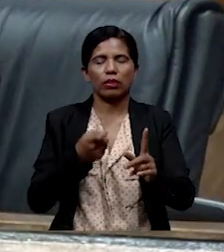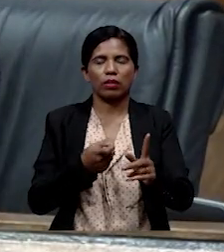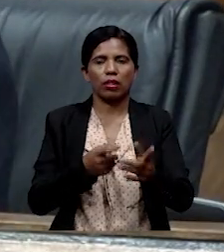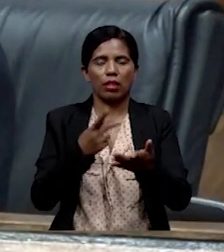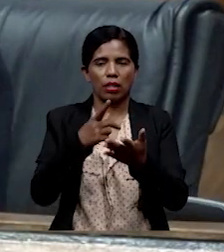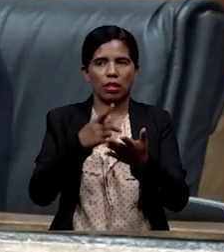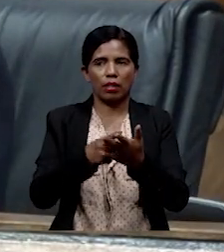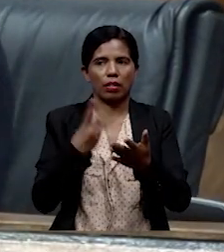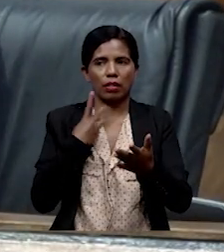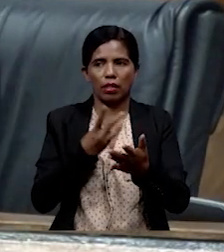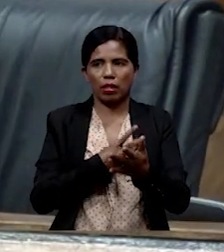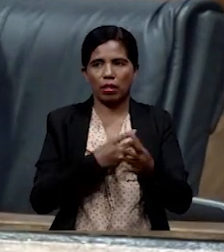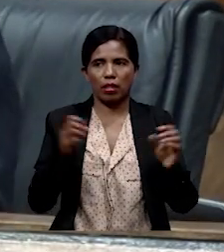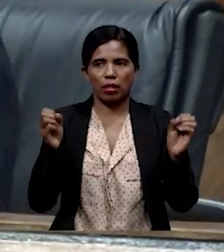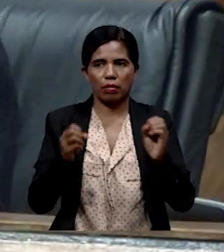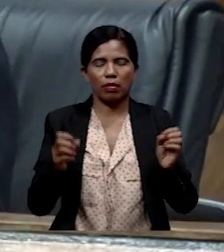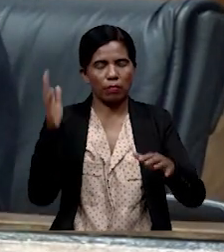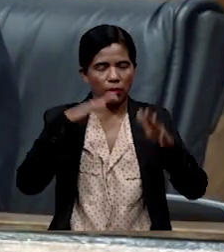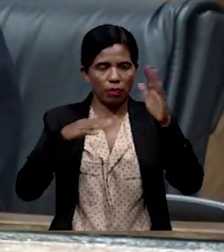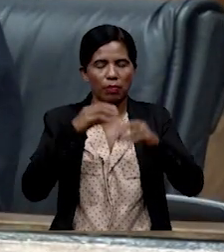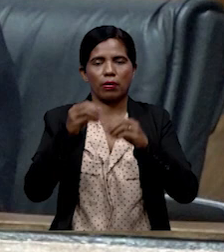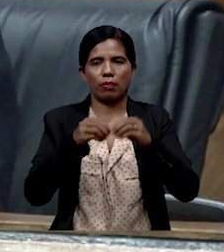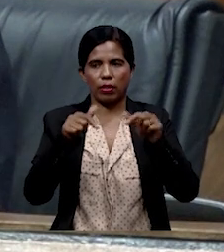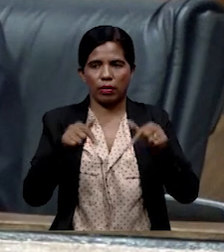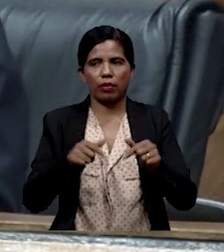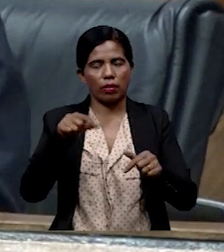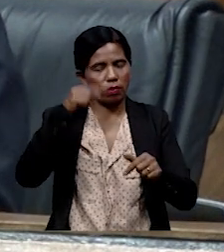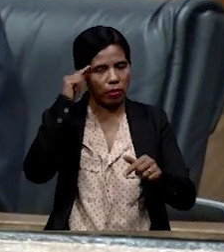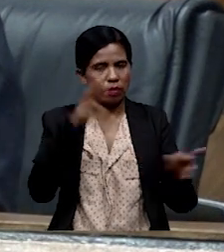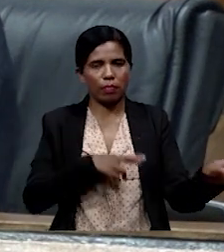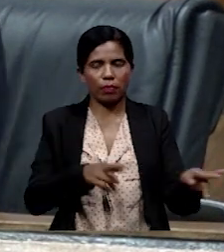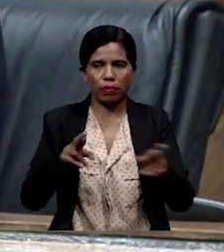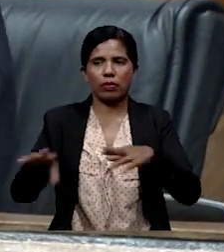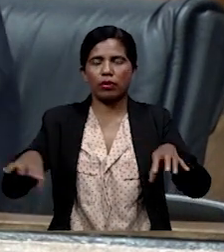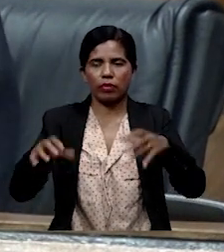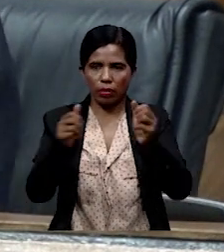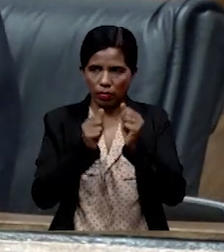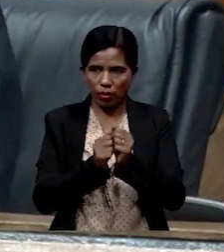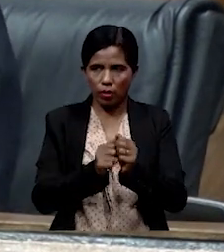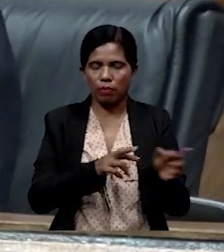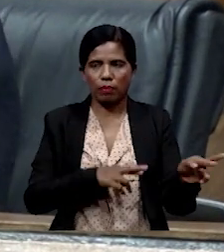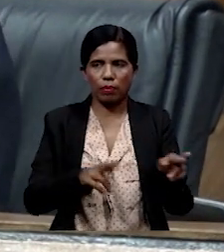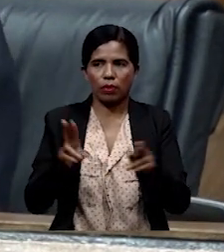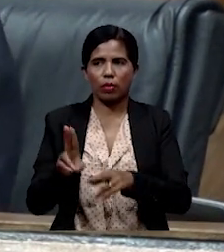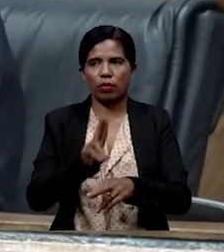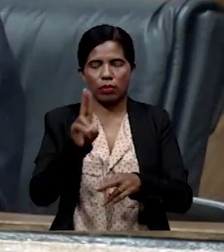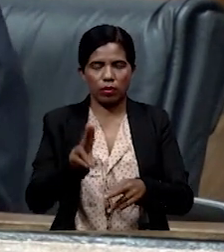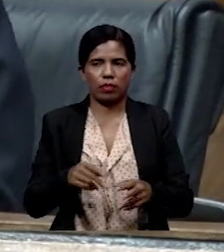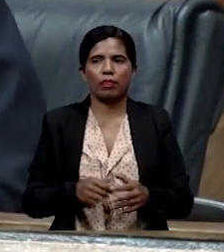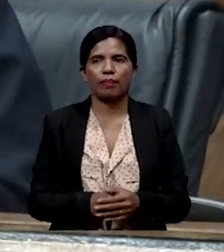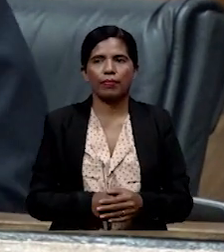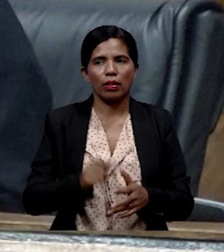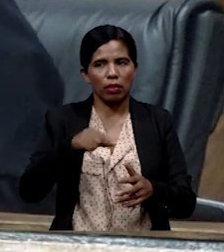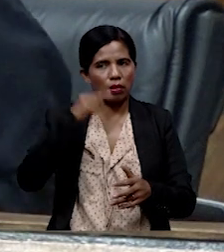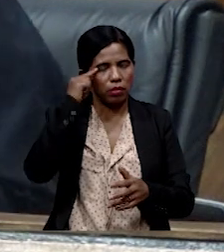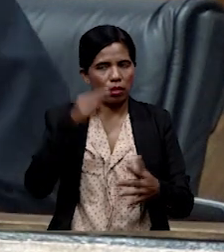é o problema com a Bahia, né? E o governo pronto colabora e pronto executa parte do governo.